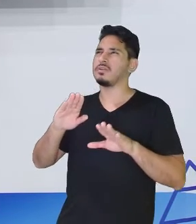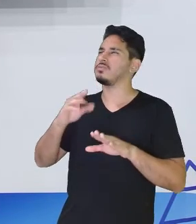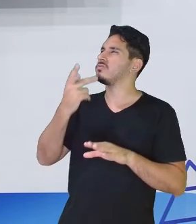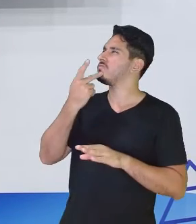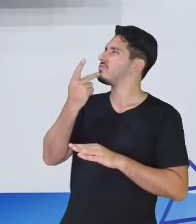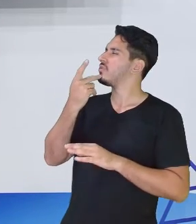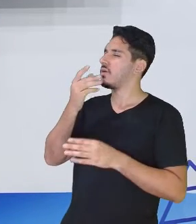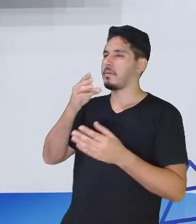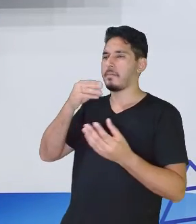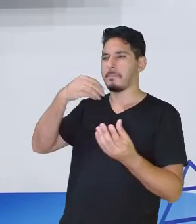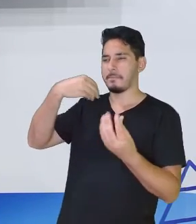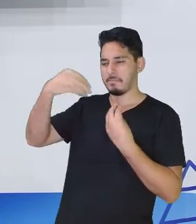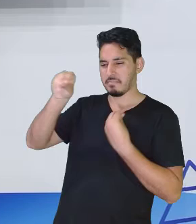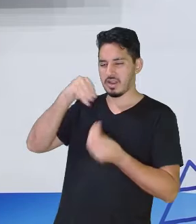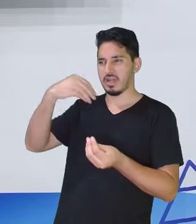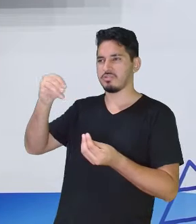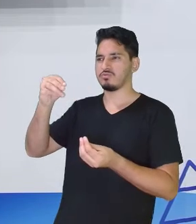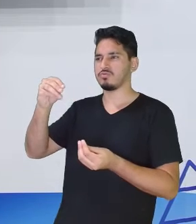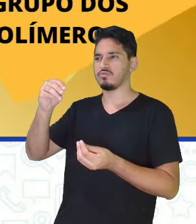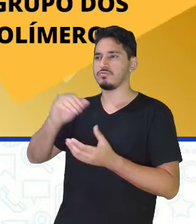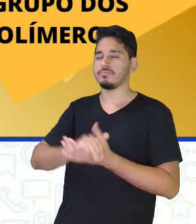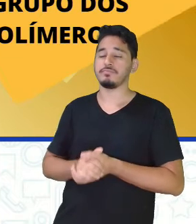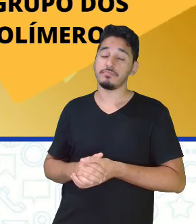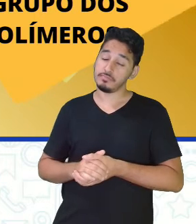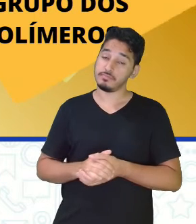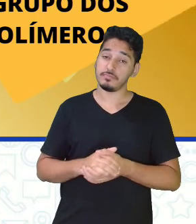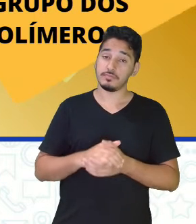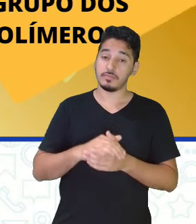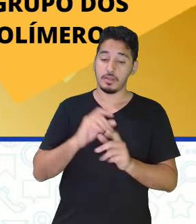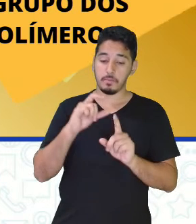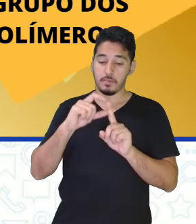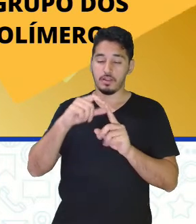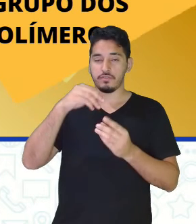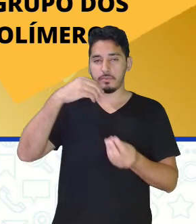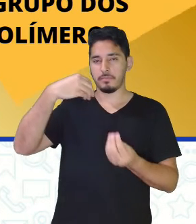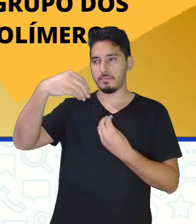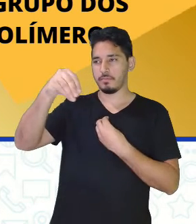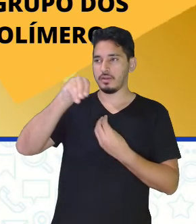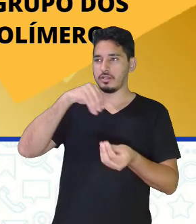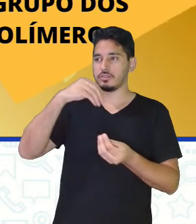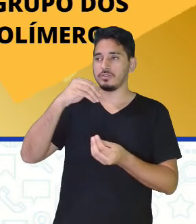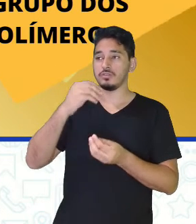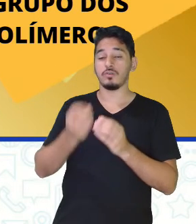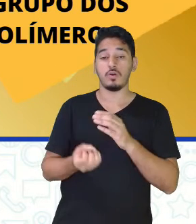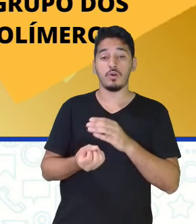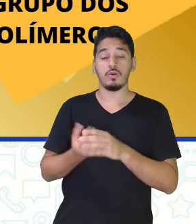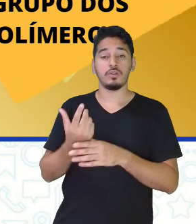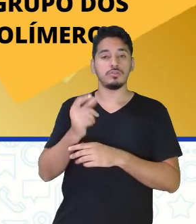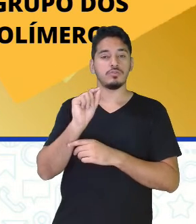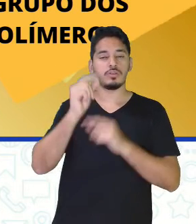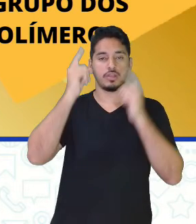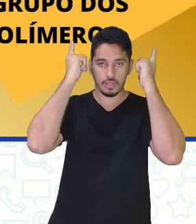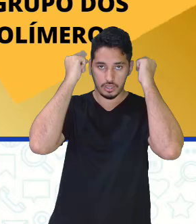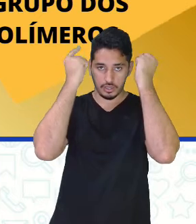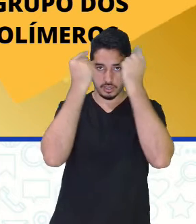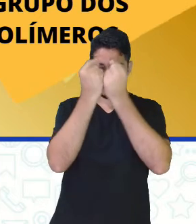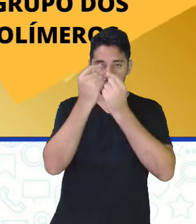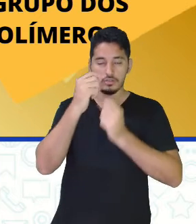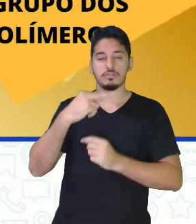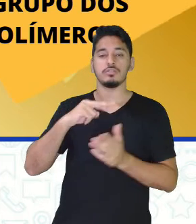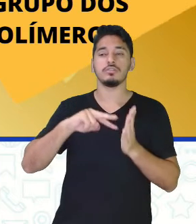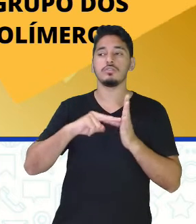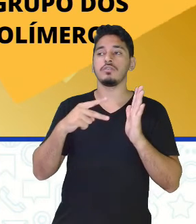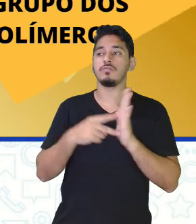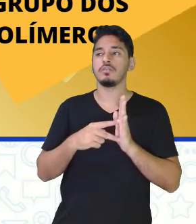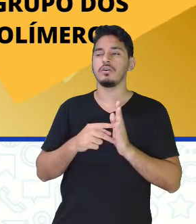palavra plástico, professora? Olha, a palavra plástico, né, tem origem grega e significa